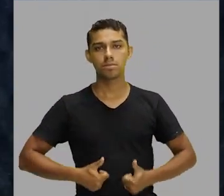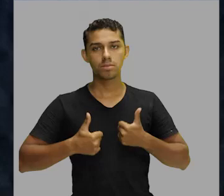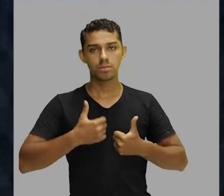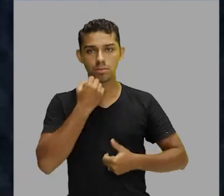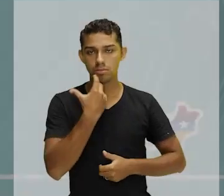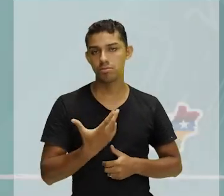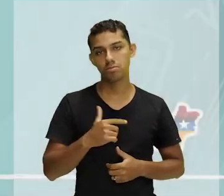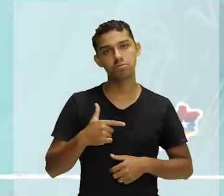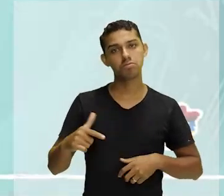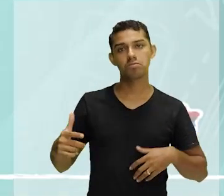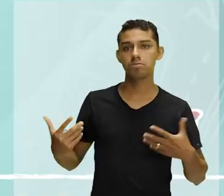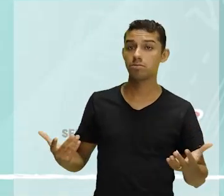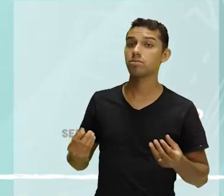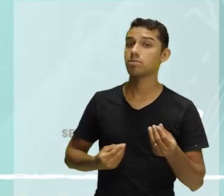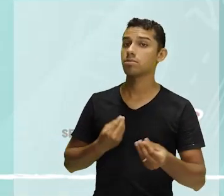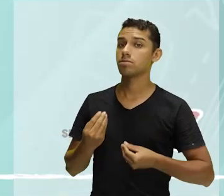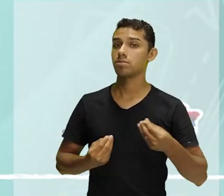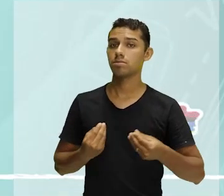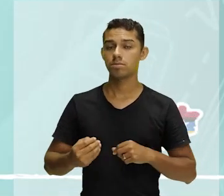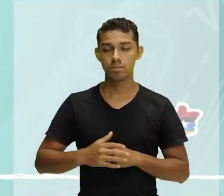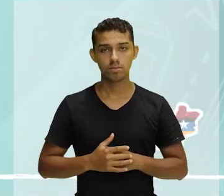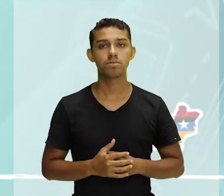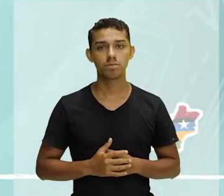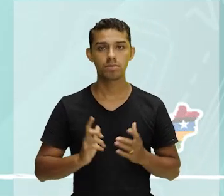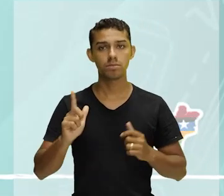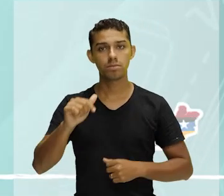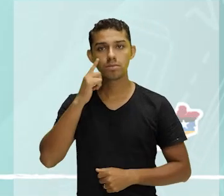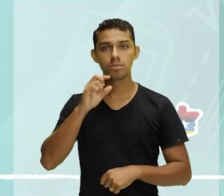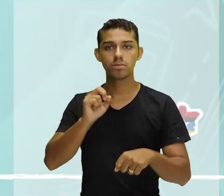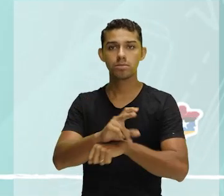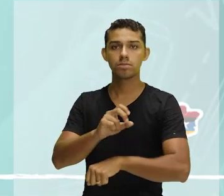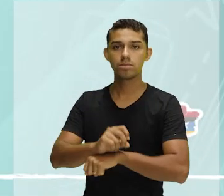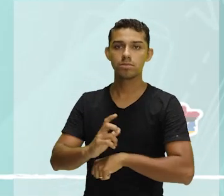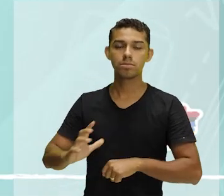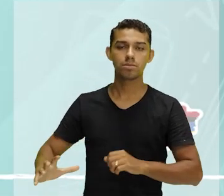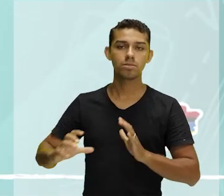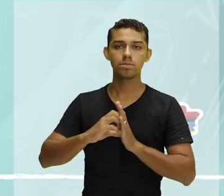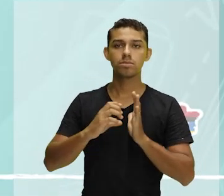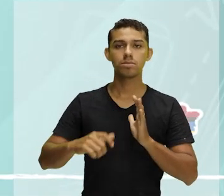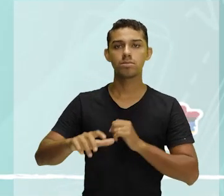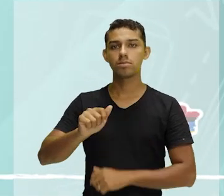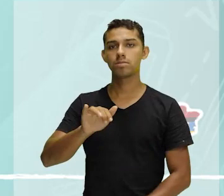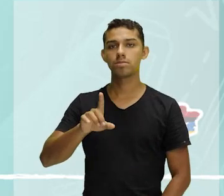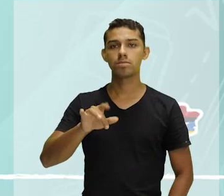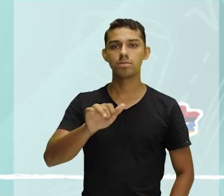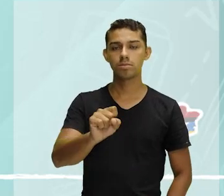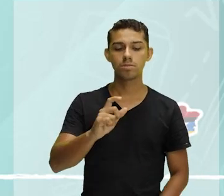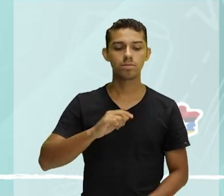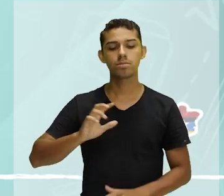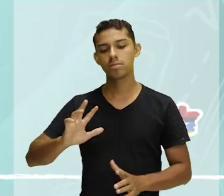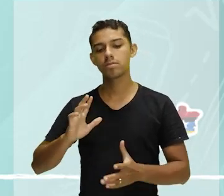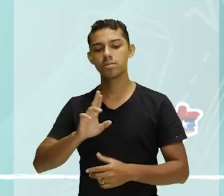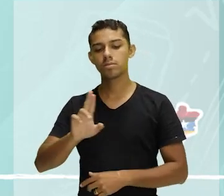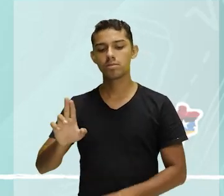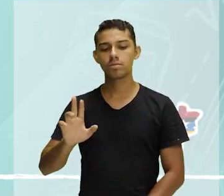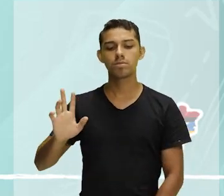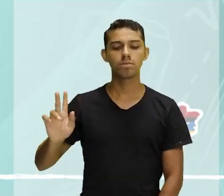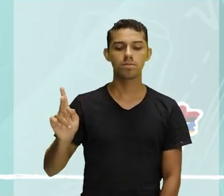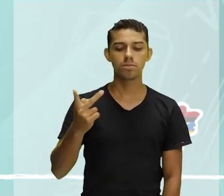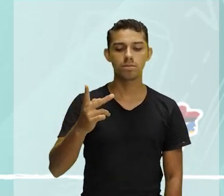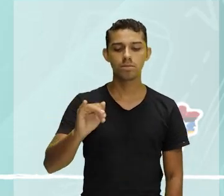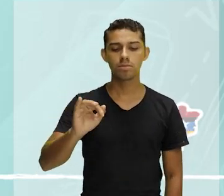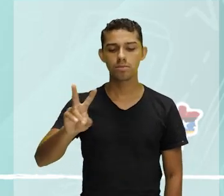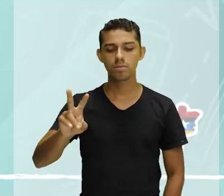intactos, ok? O vírus causador da AIDS é conhecido como HIV. E aí vem